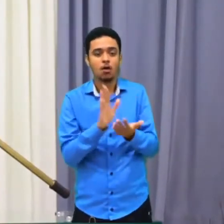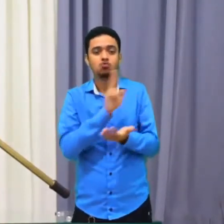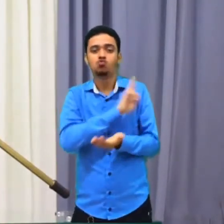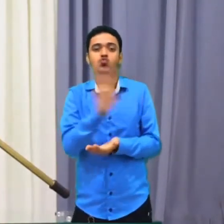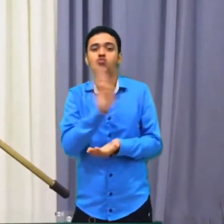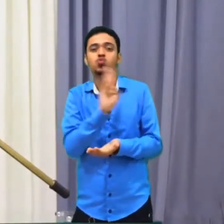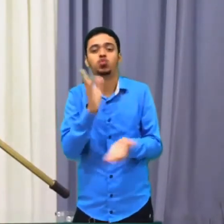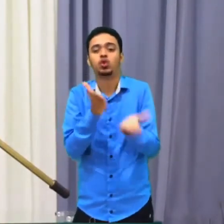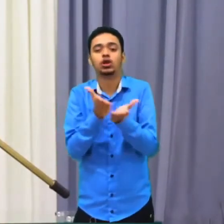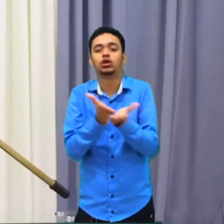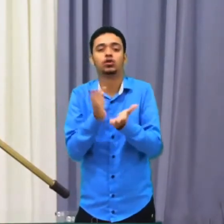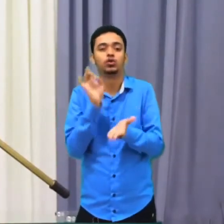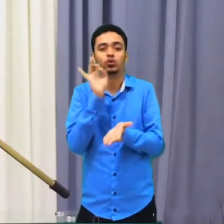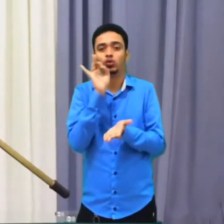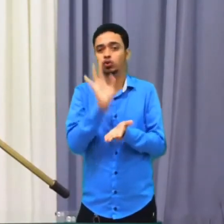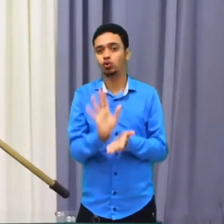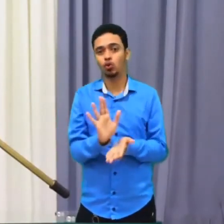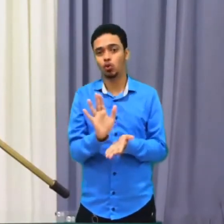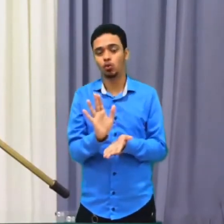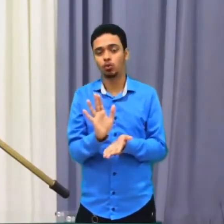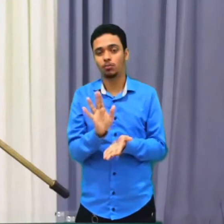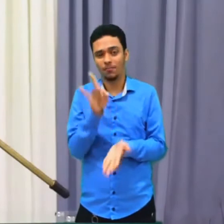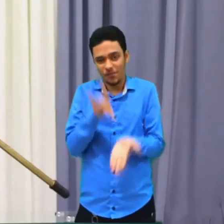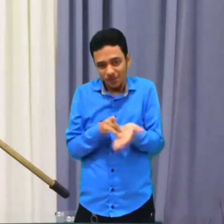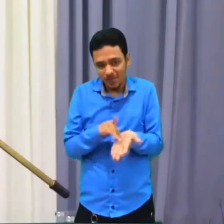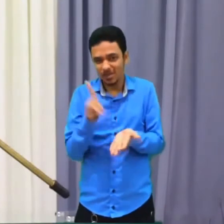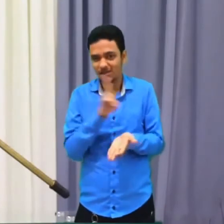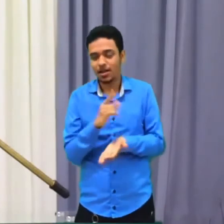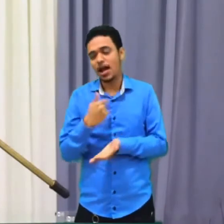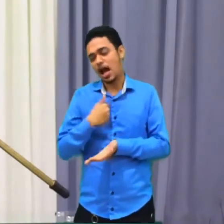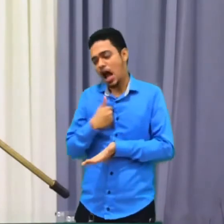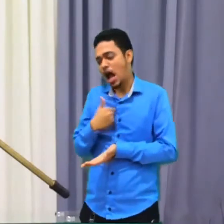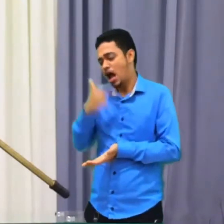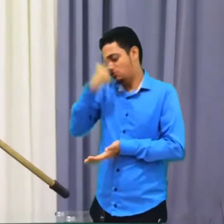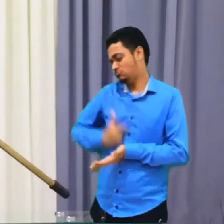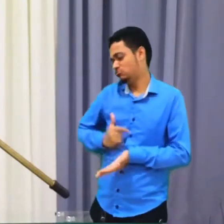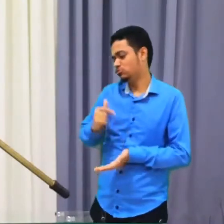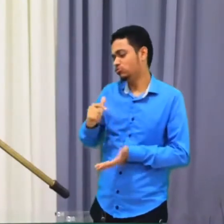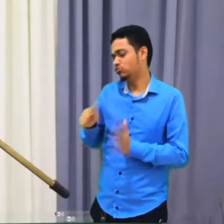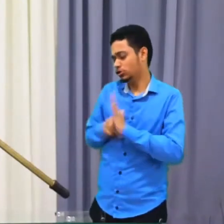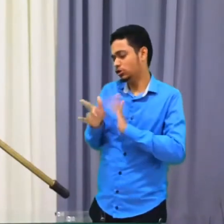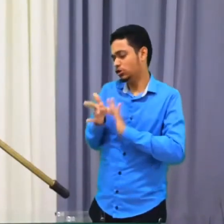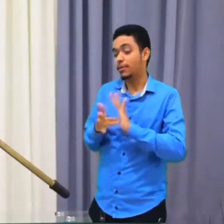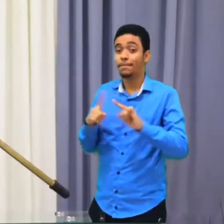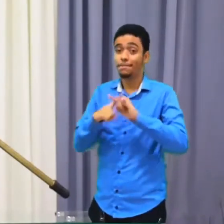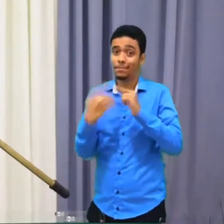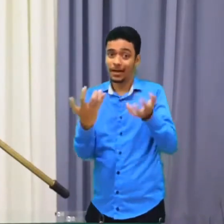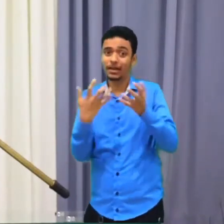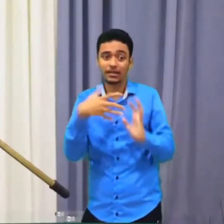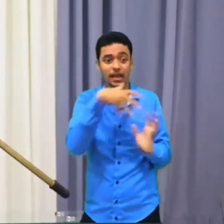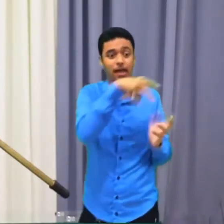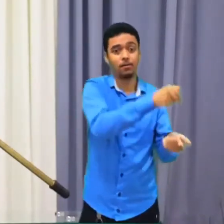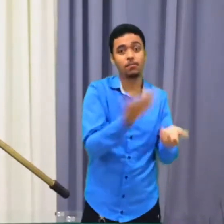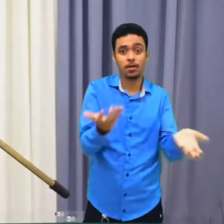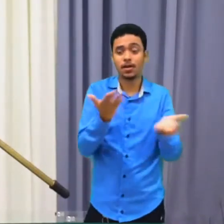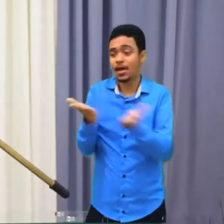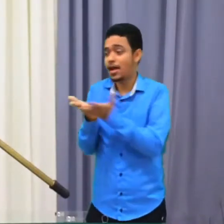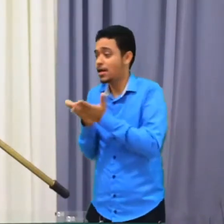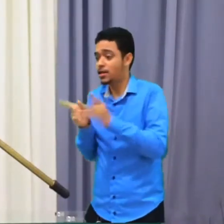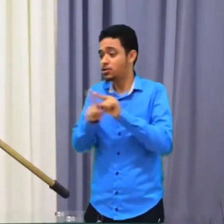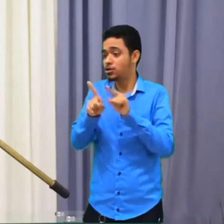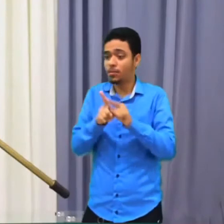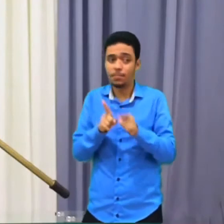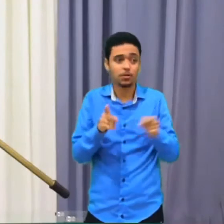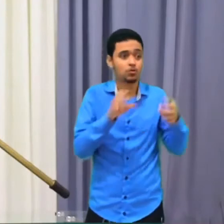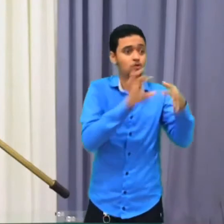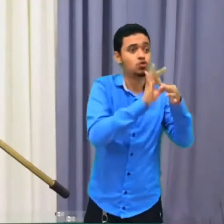denominacionalmente, muitas vezes. As pessoas se dizem de Cristo, mas querem o mundo, querem ser de Cristo e querem ser do